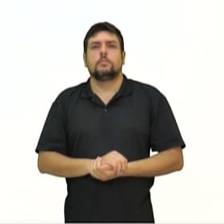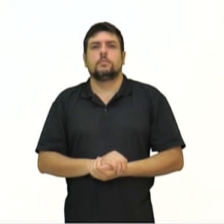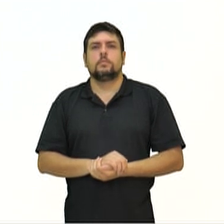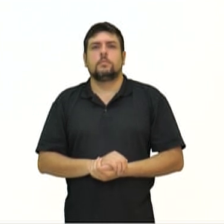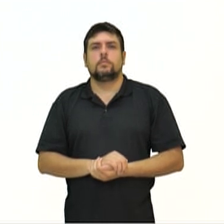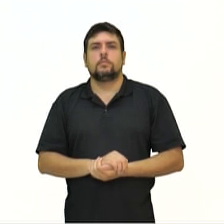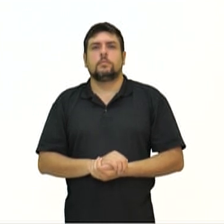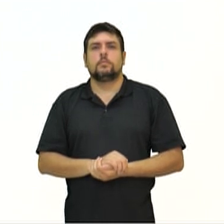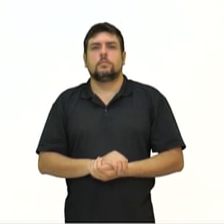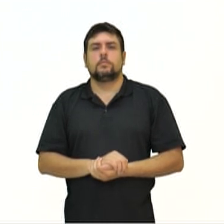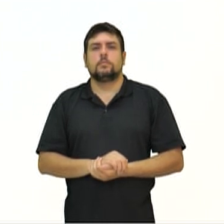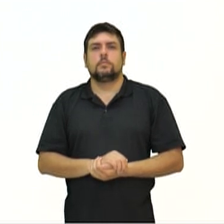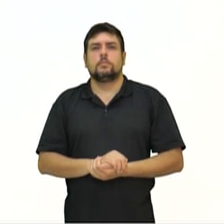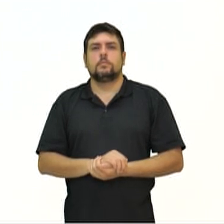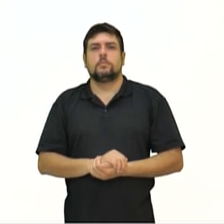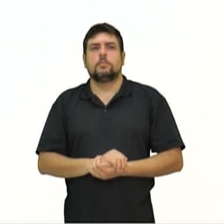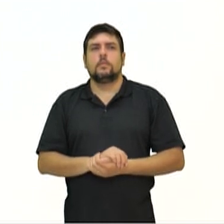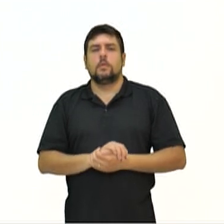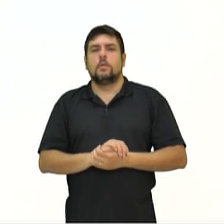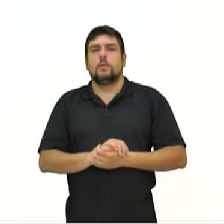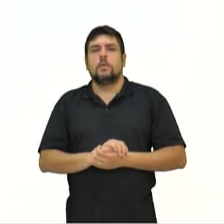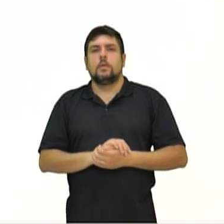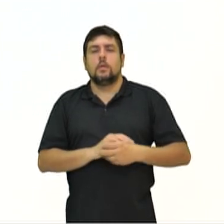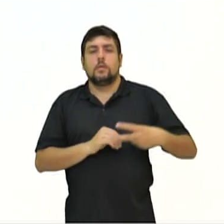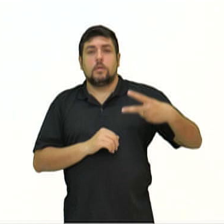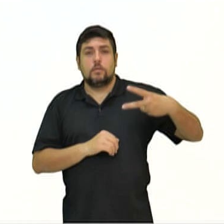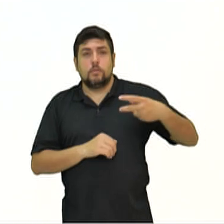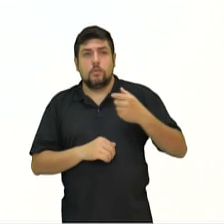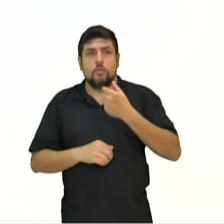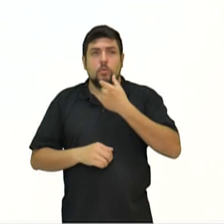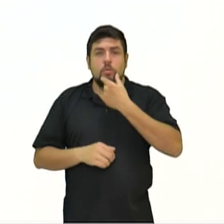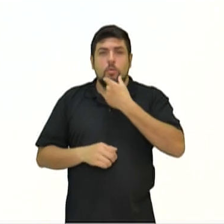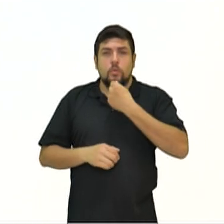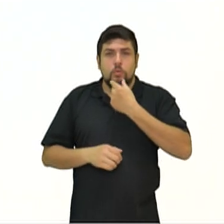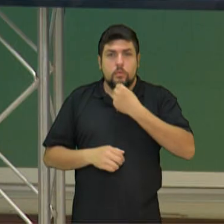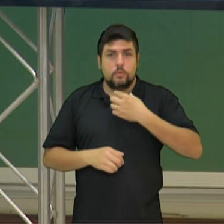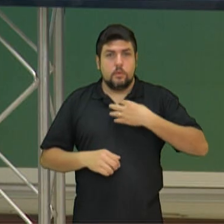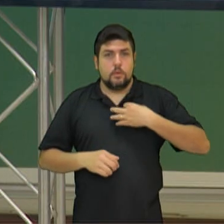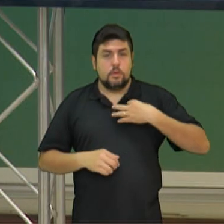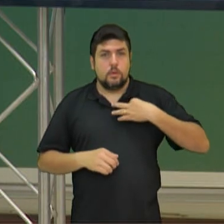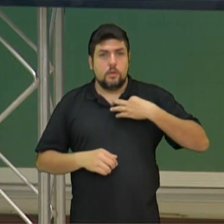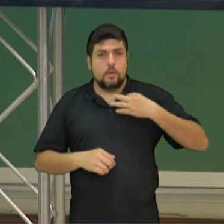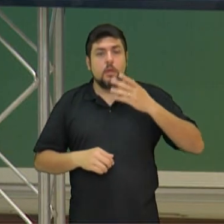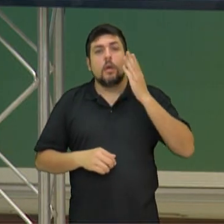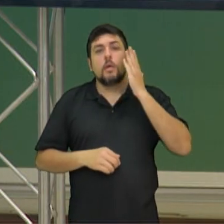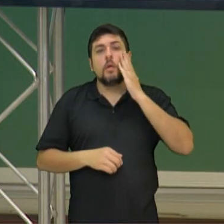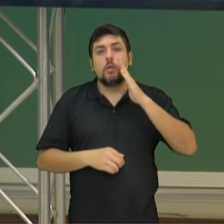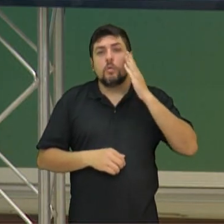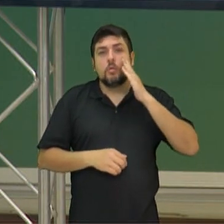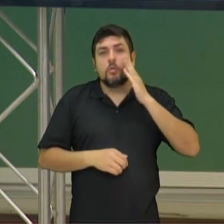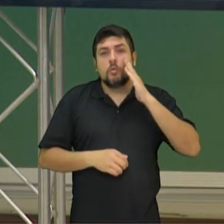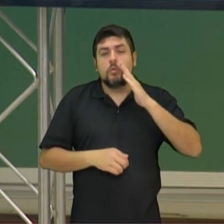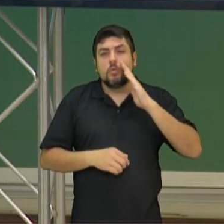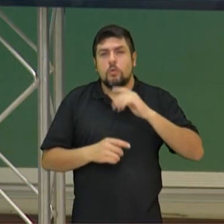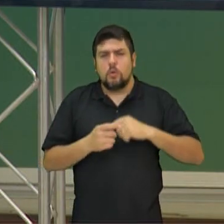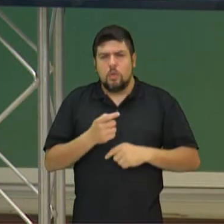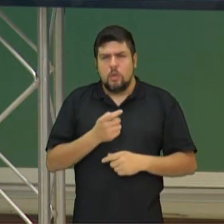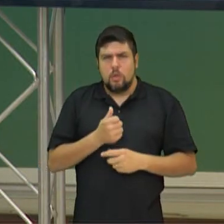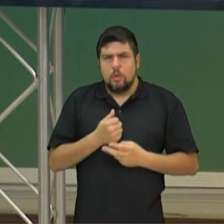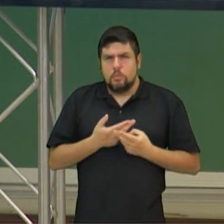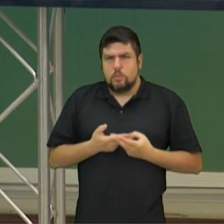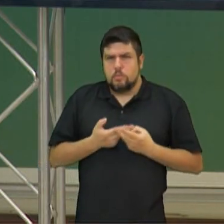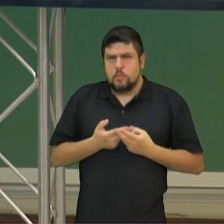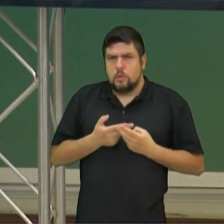True. Aqui eu estou falando assim, que o cara vestindo azul, ele é menos paciente do que os outros. No